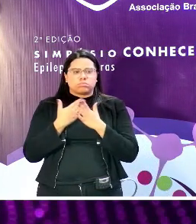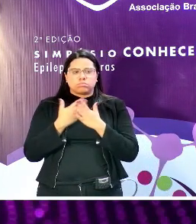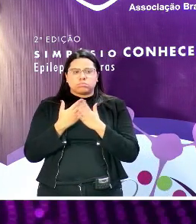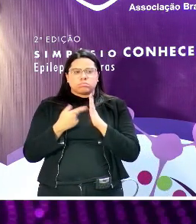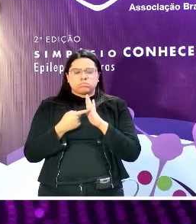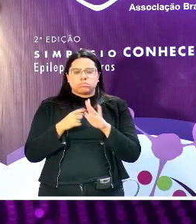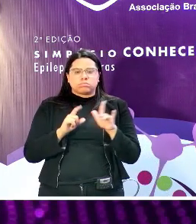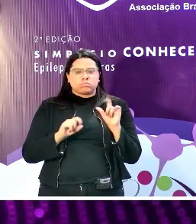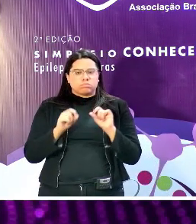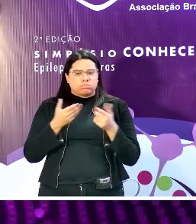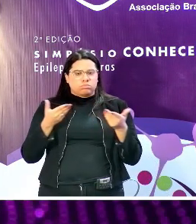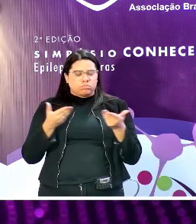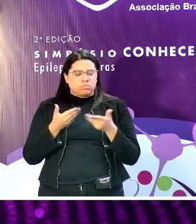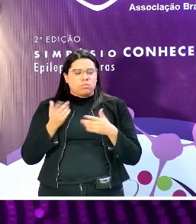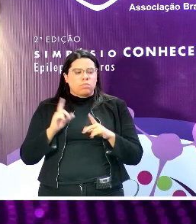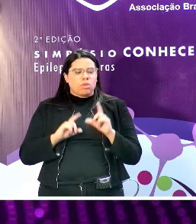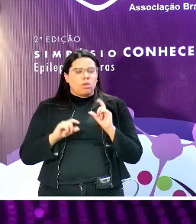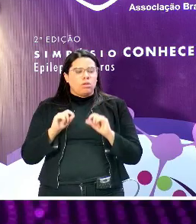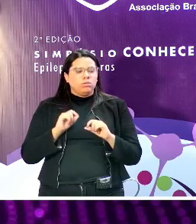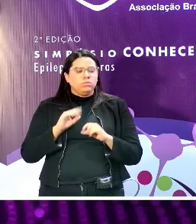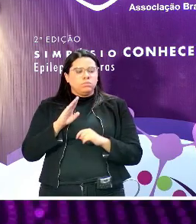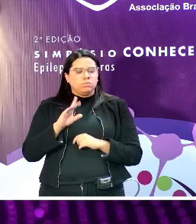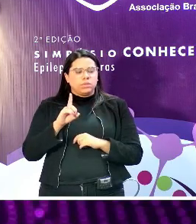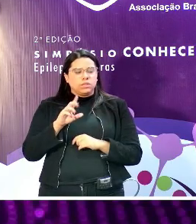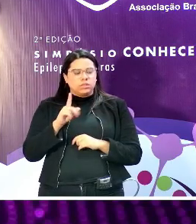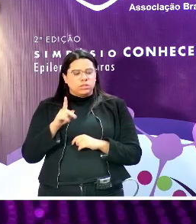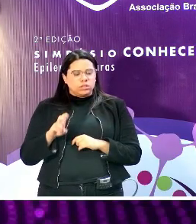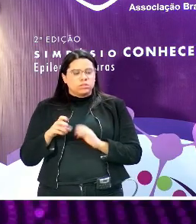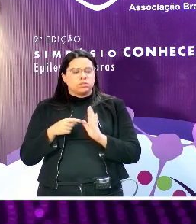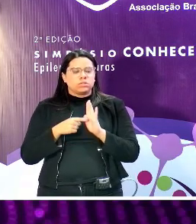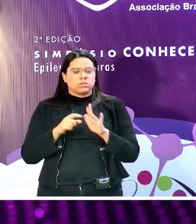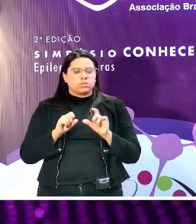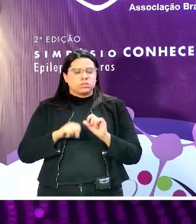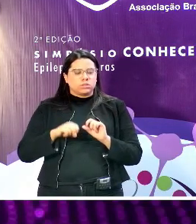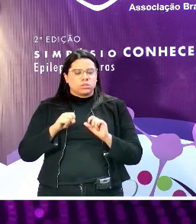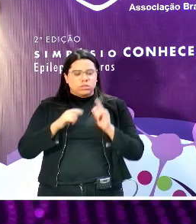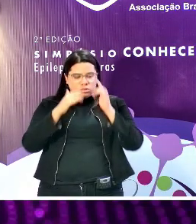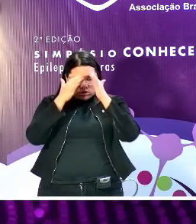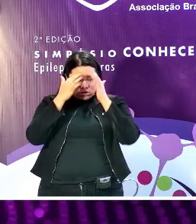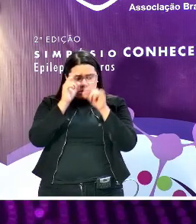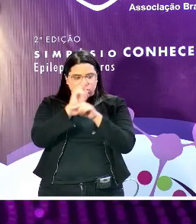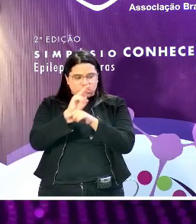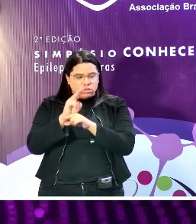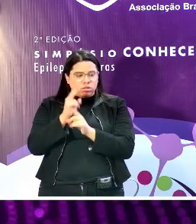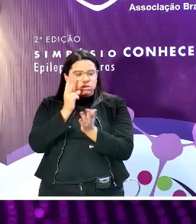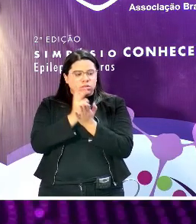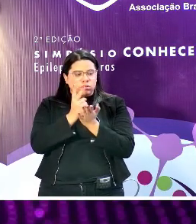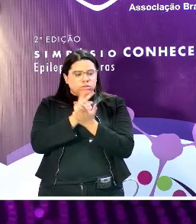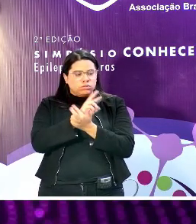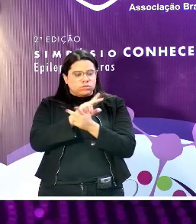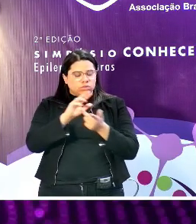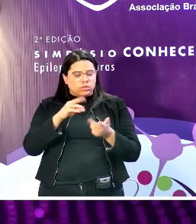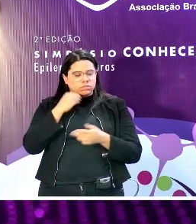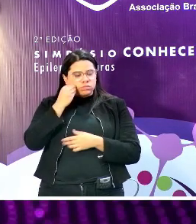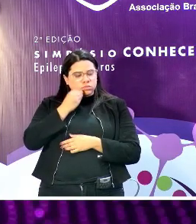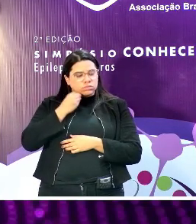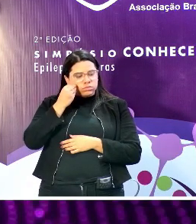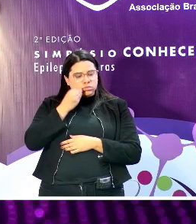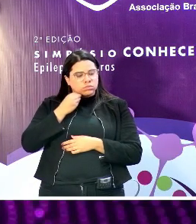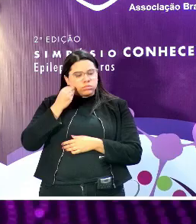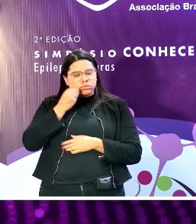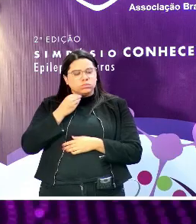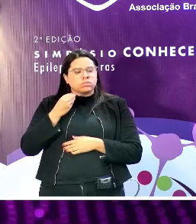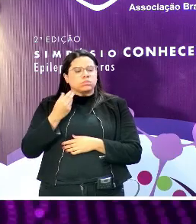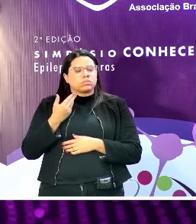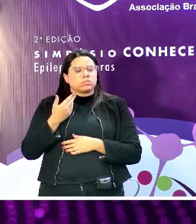até esse momento? Né? Que o composto BD15 demonstrou efeitos neuroprotetores consistentes em diferentes modelos experimentais,